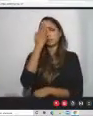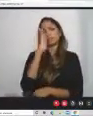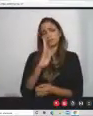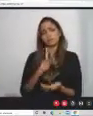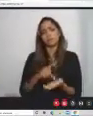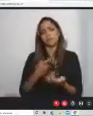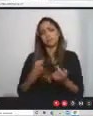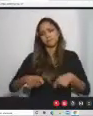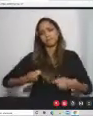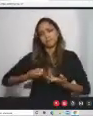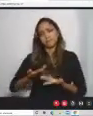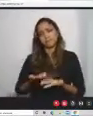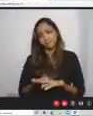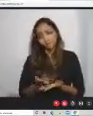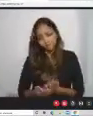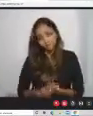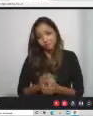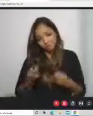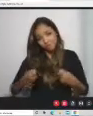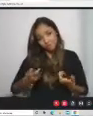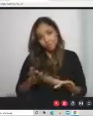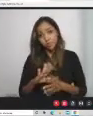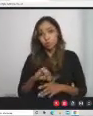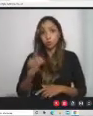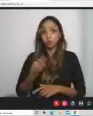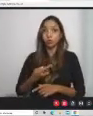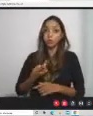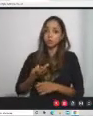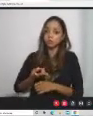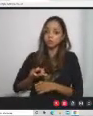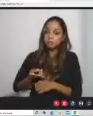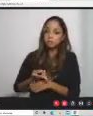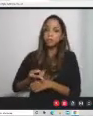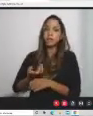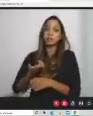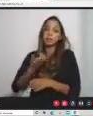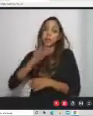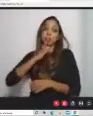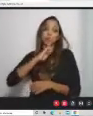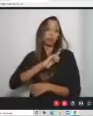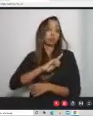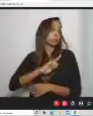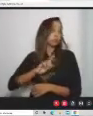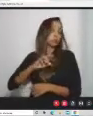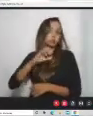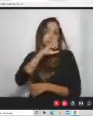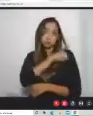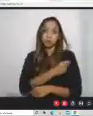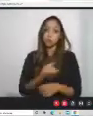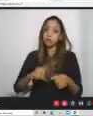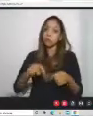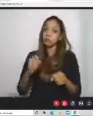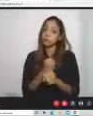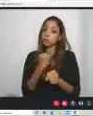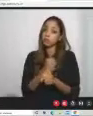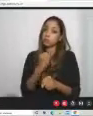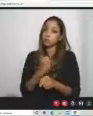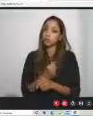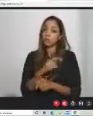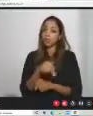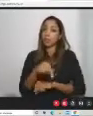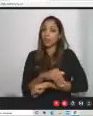indo em busca para que seja o quanto antes, né, sinalizado esse retorno dessa obra, visto ser uma avenida